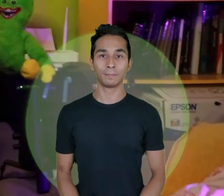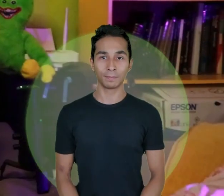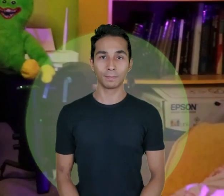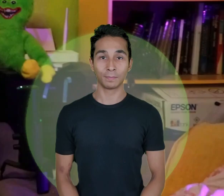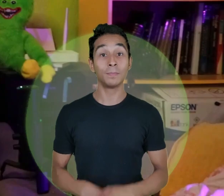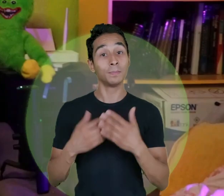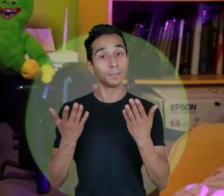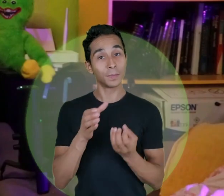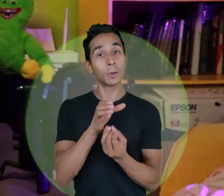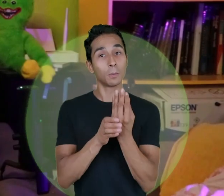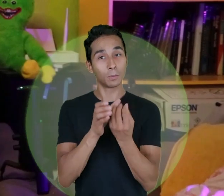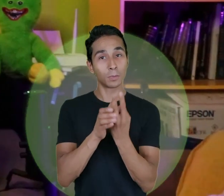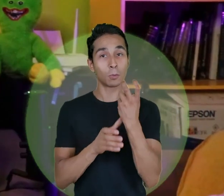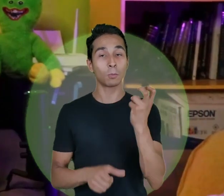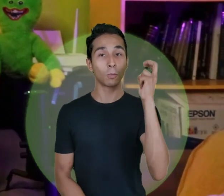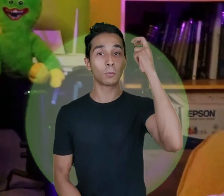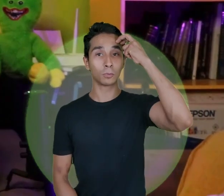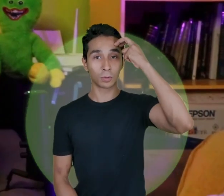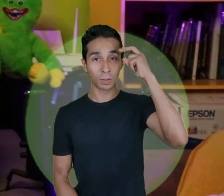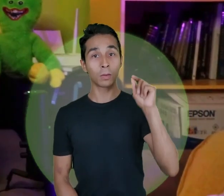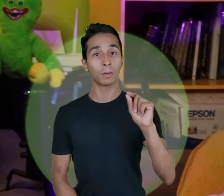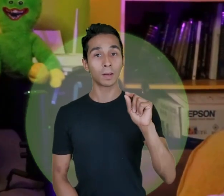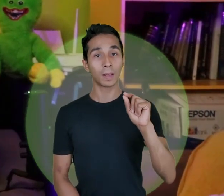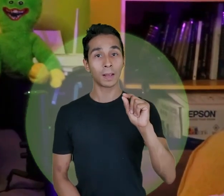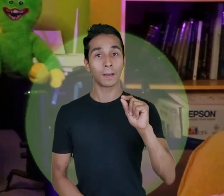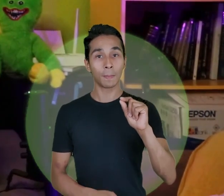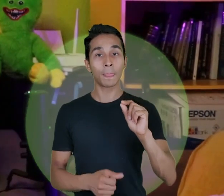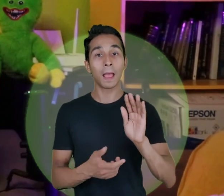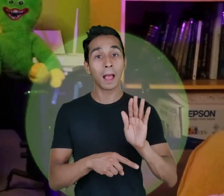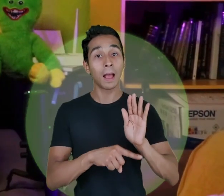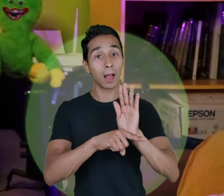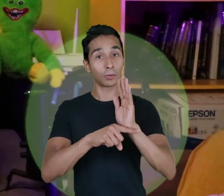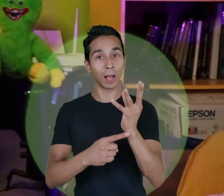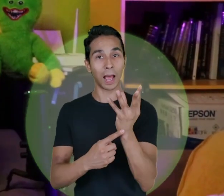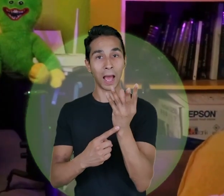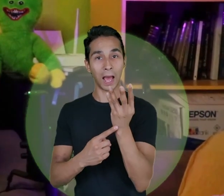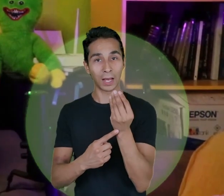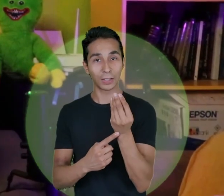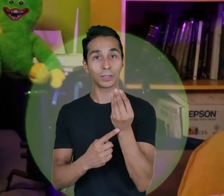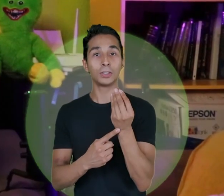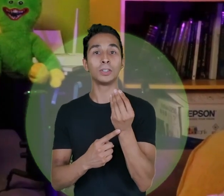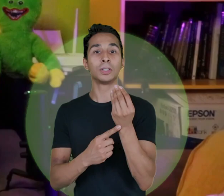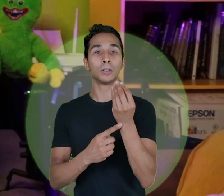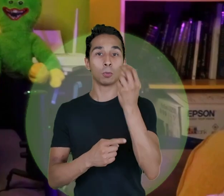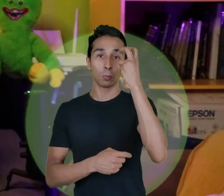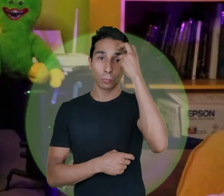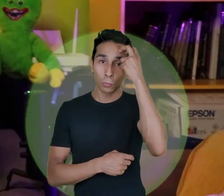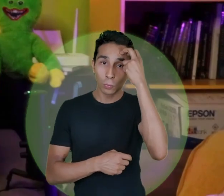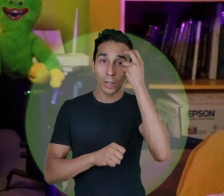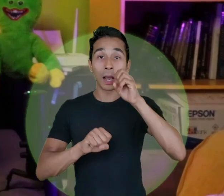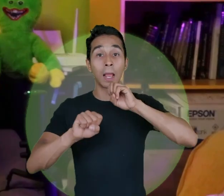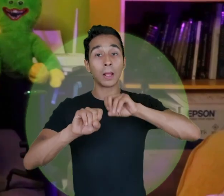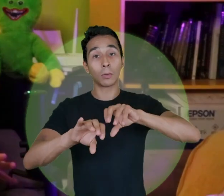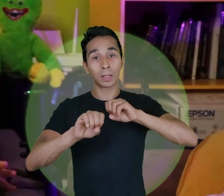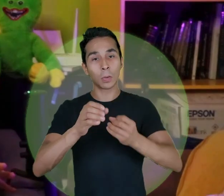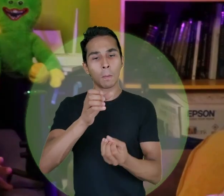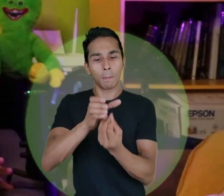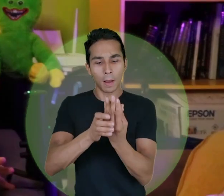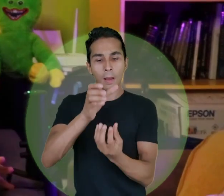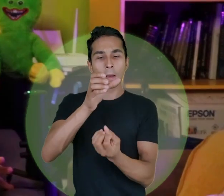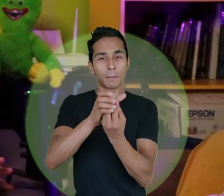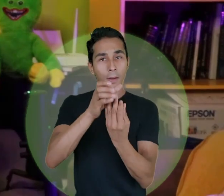A produção cultural é toda atividade voltada à promoção de ações para o desenvolvimento artístico, cultural e educacional. E aí, se a gente